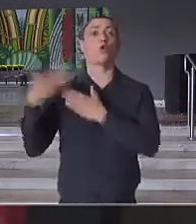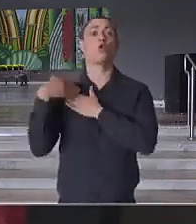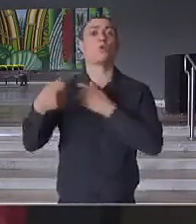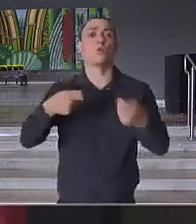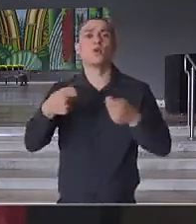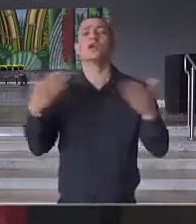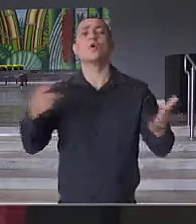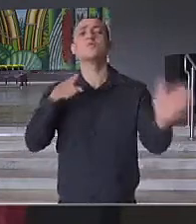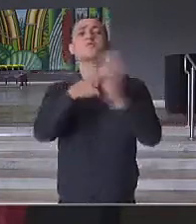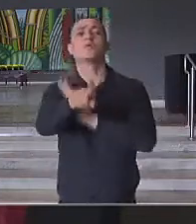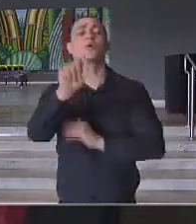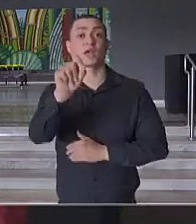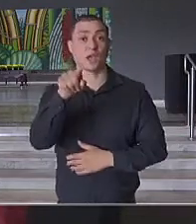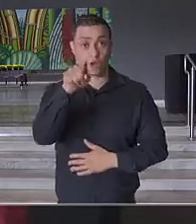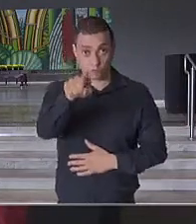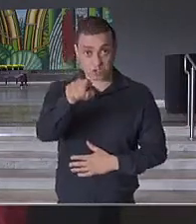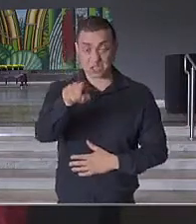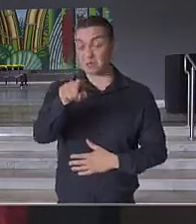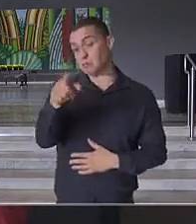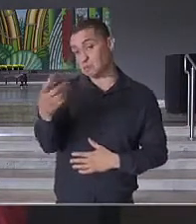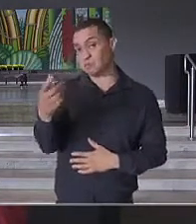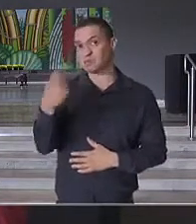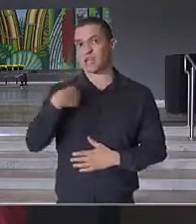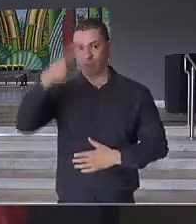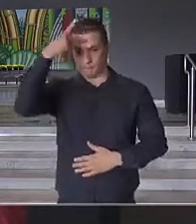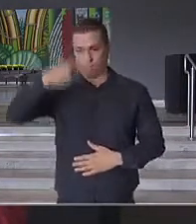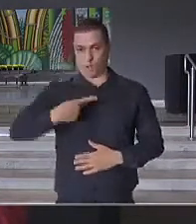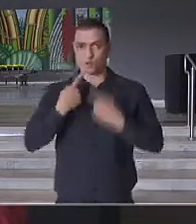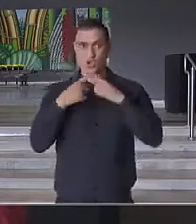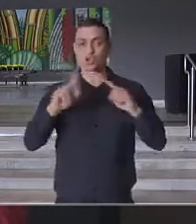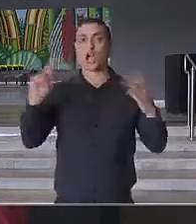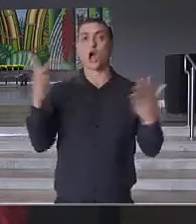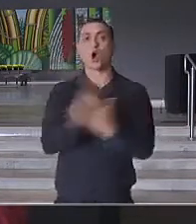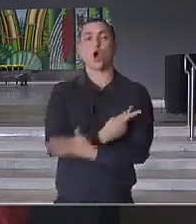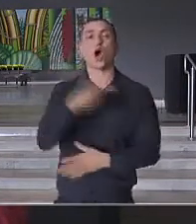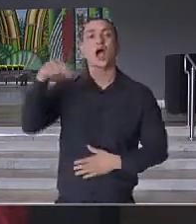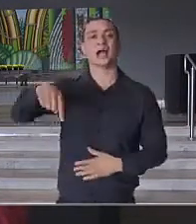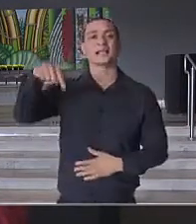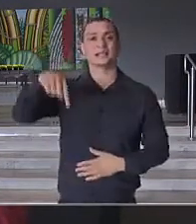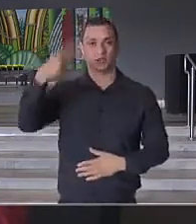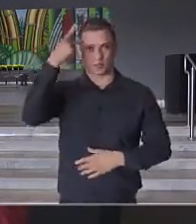queria perguntar se o senhor faz alguma autocrítica da condução que foi feita aqui